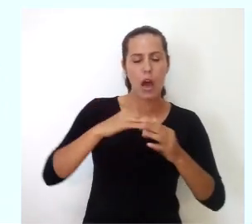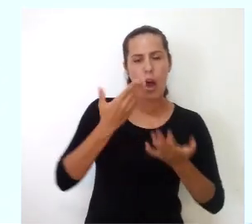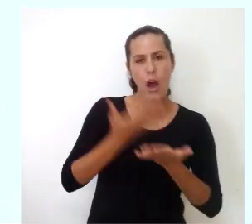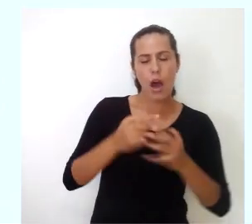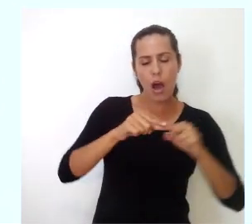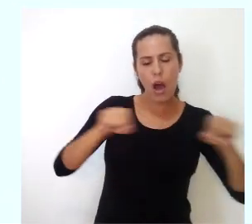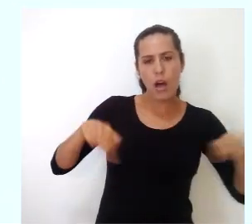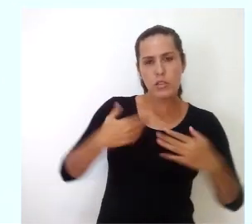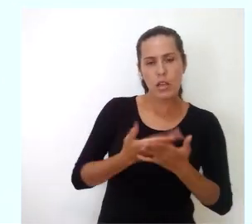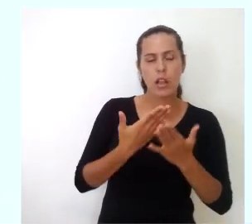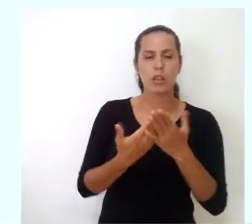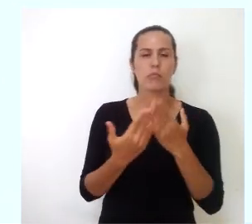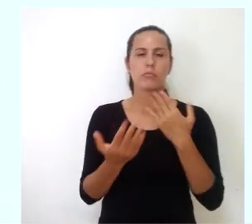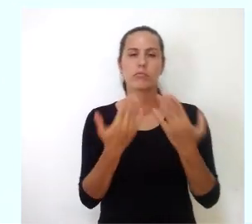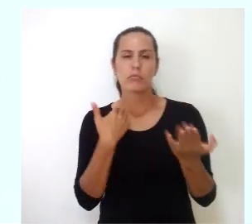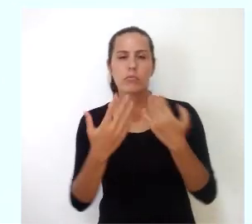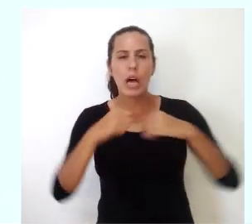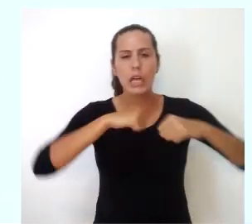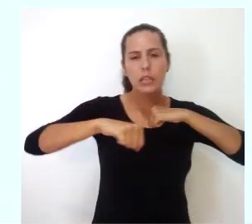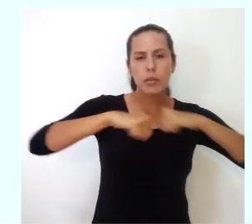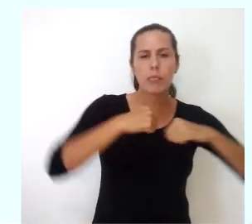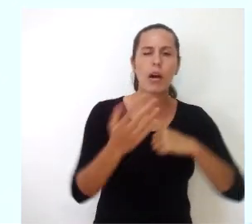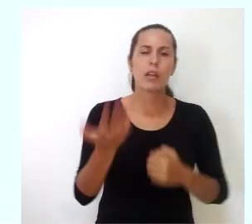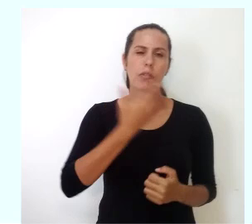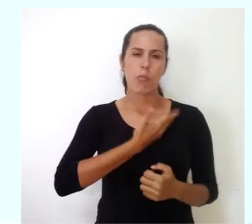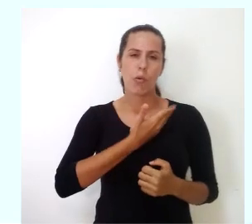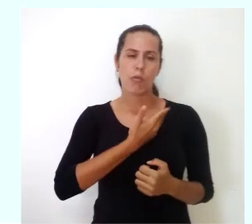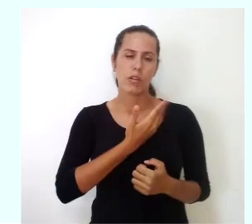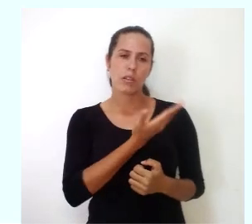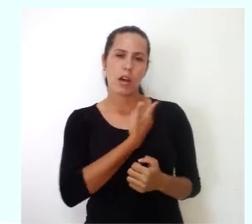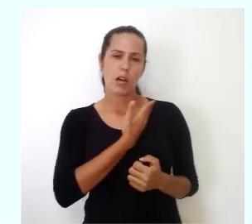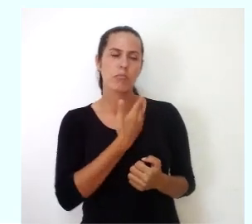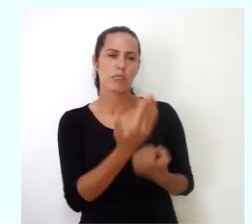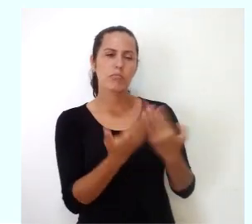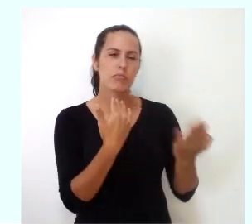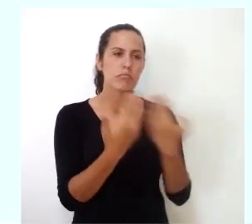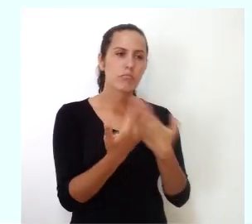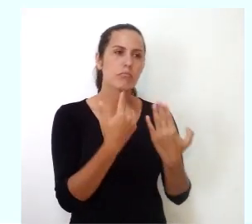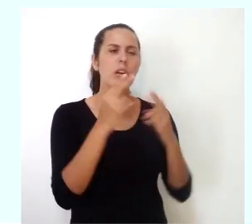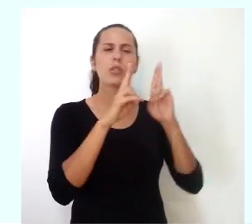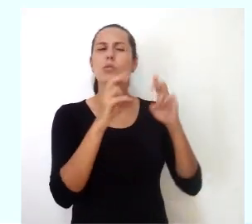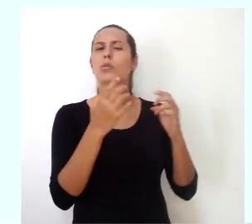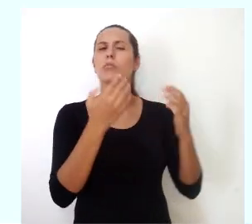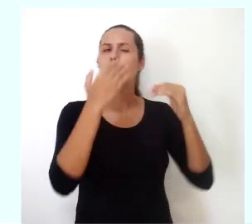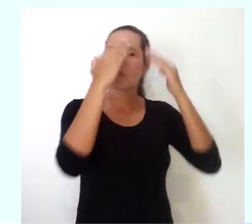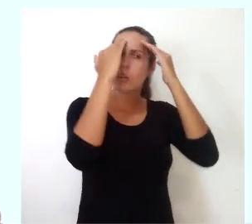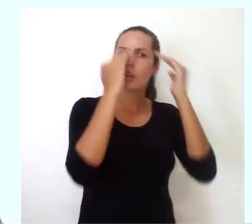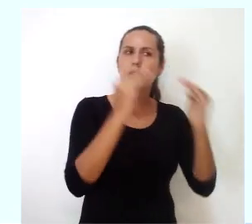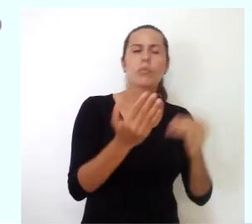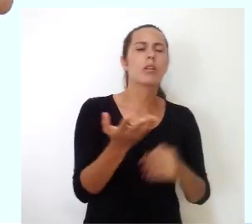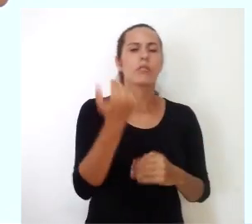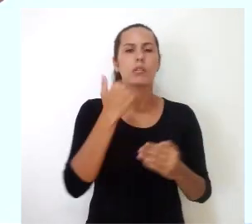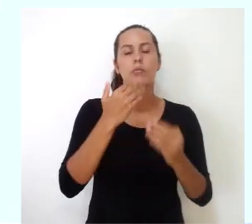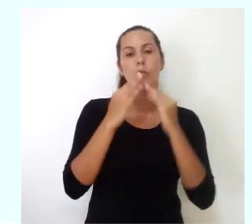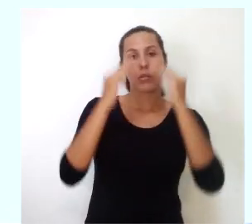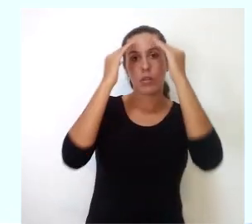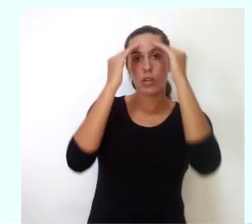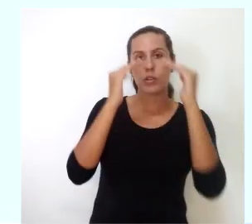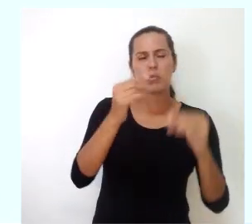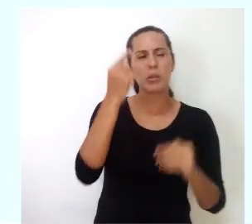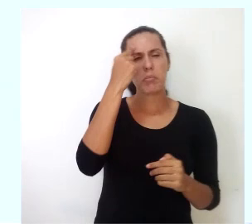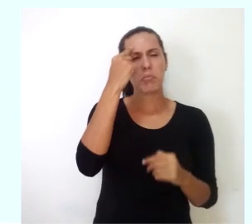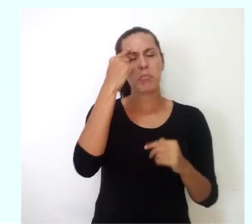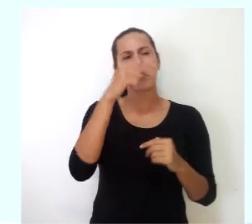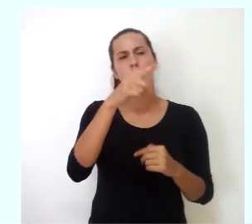o nosso amiguinho, vamos ver essa questão do respeito, vamos respeitar o outro, mesmo que ele pense diferente